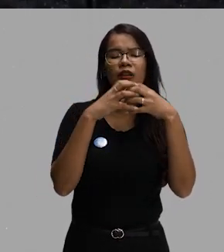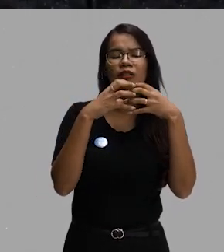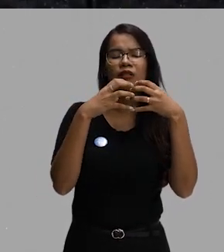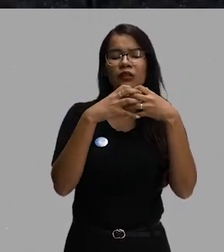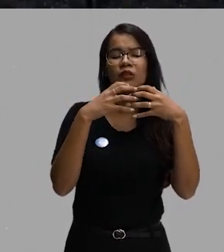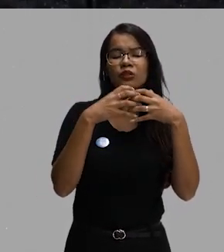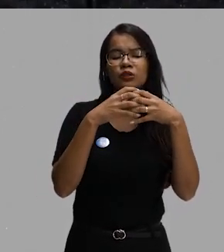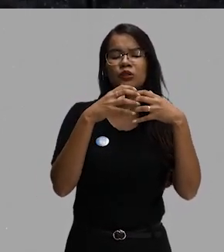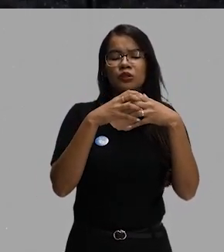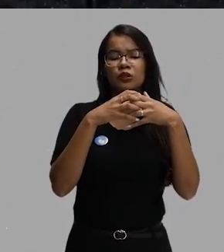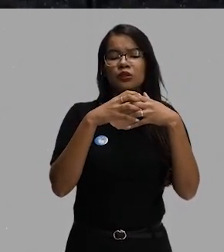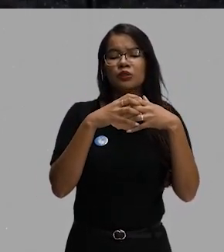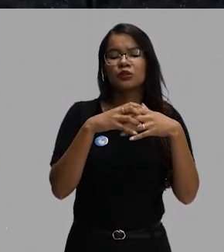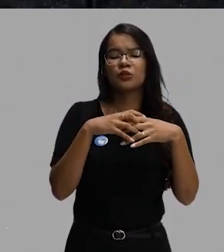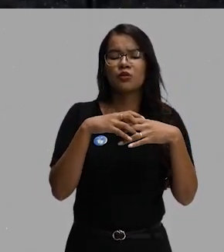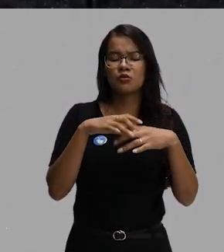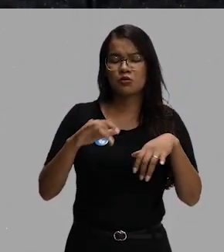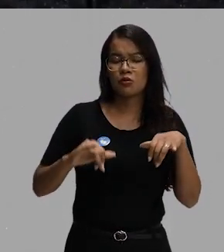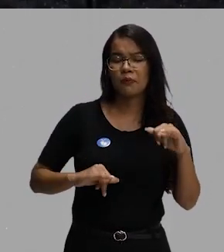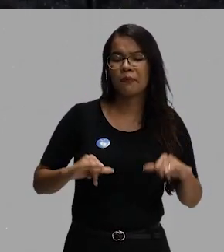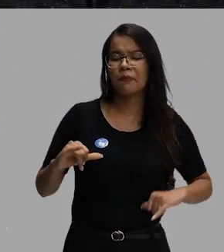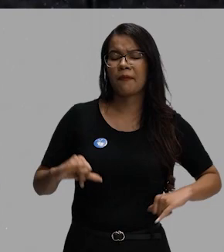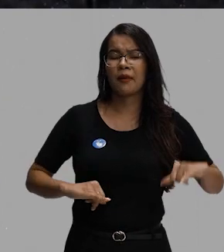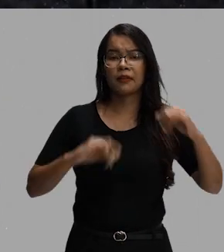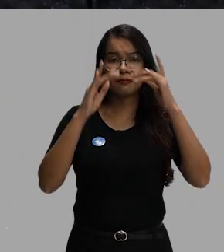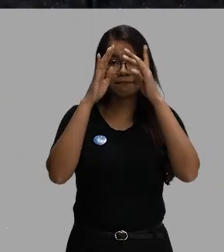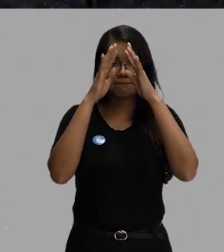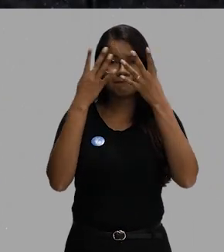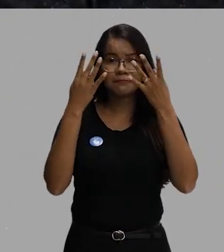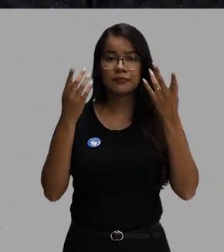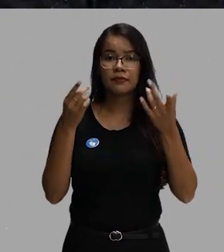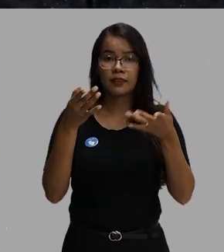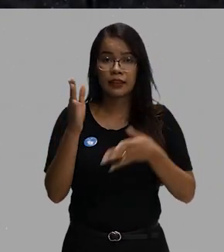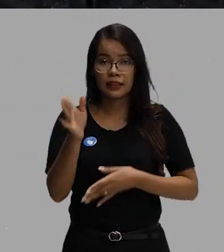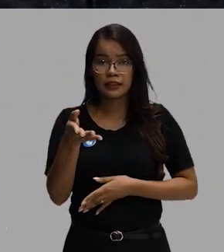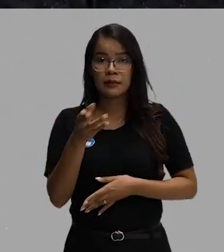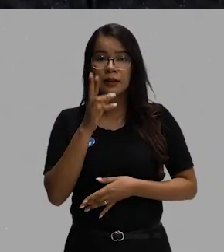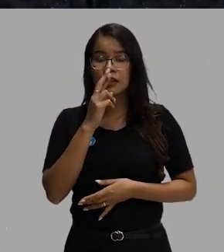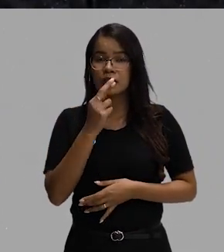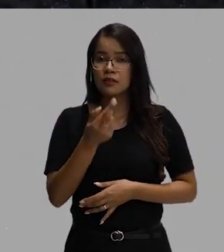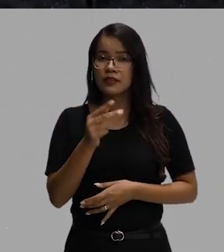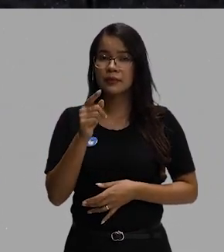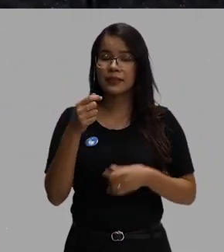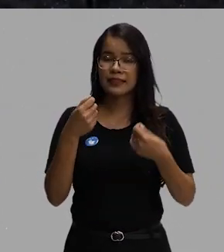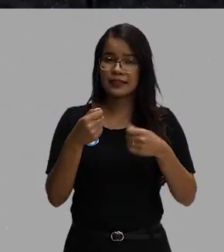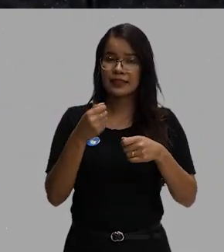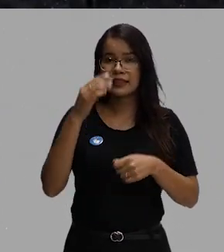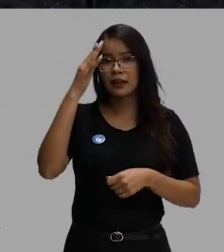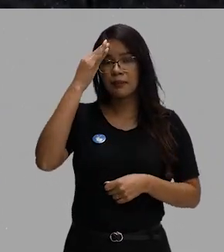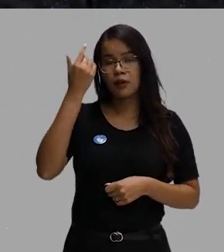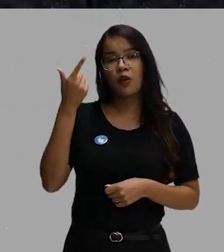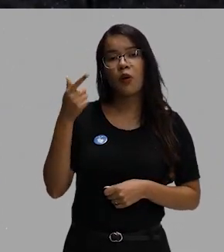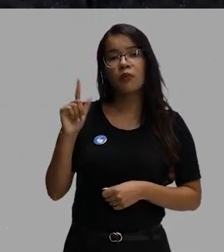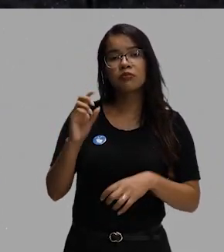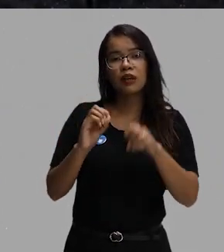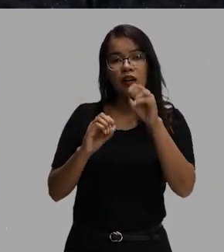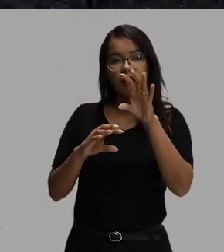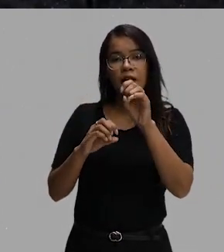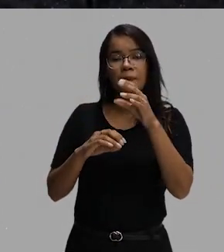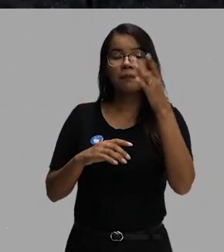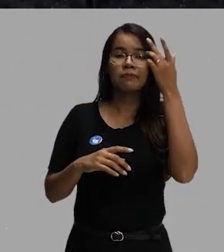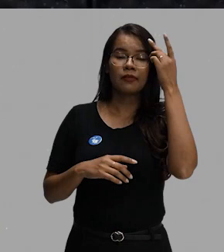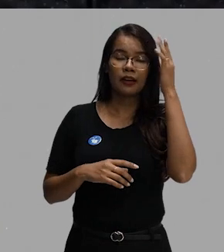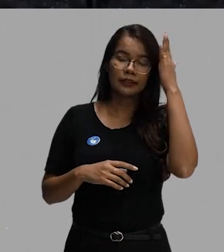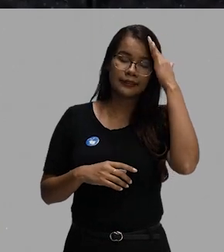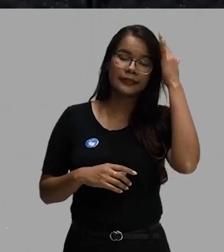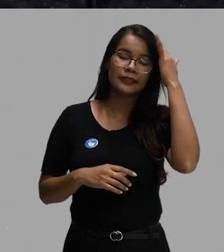aulas. Lirismo, gênero lírico, conceituar, entender e trazer para cá, para uma